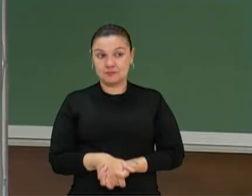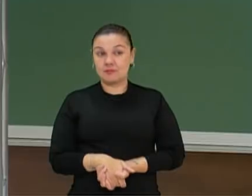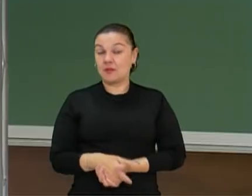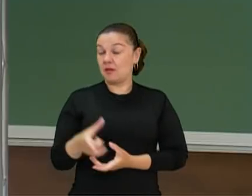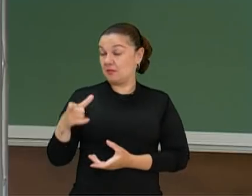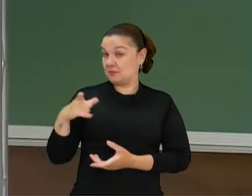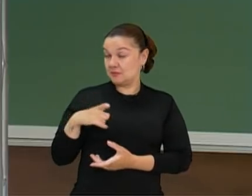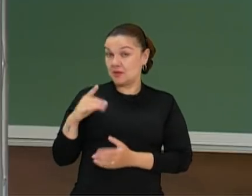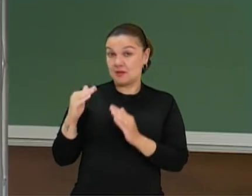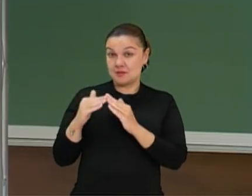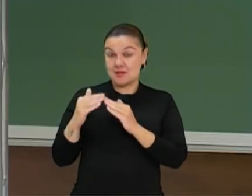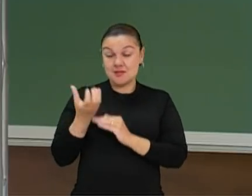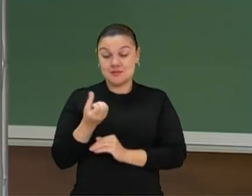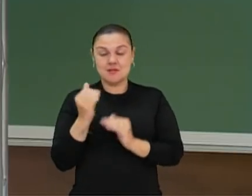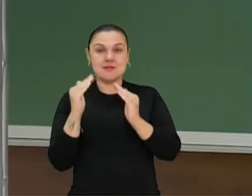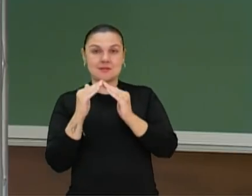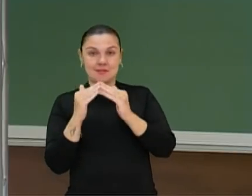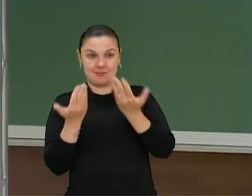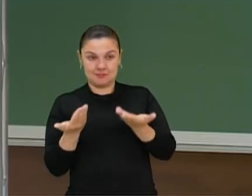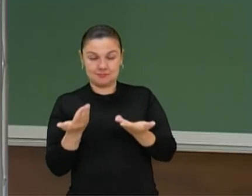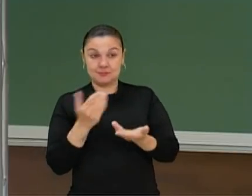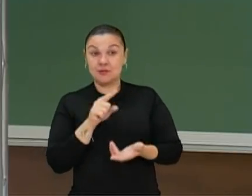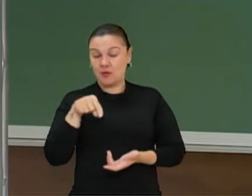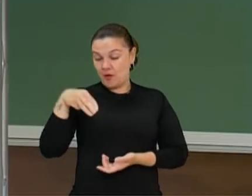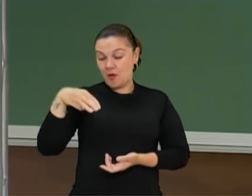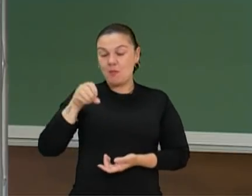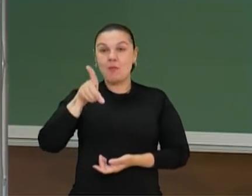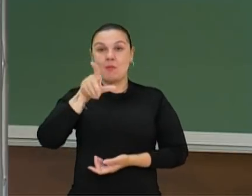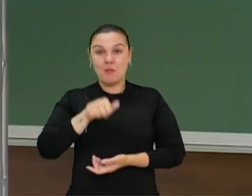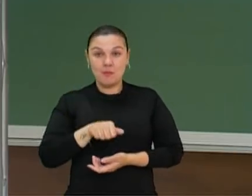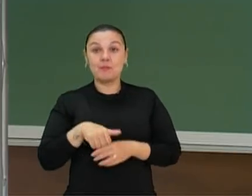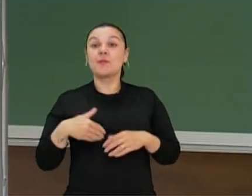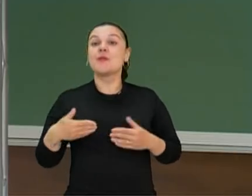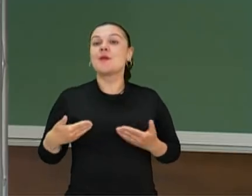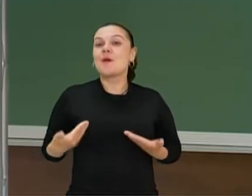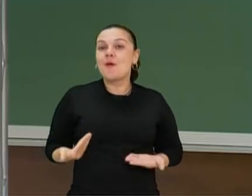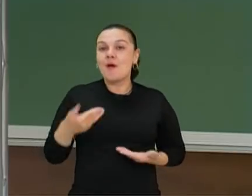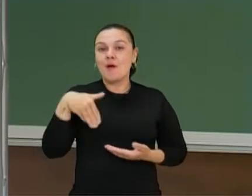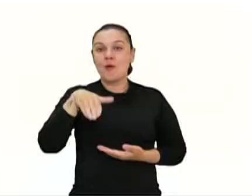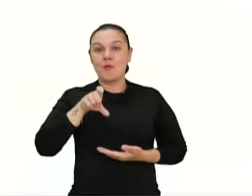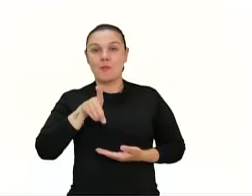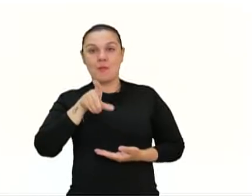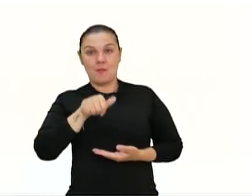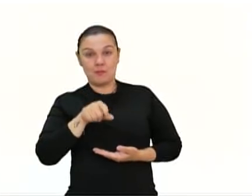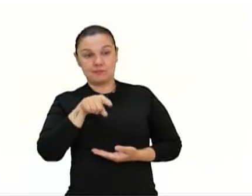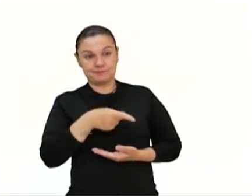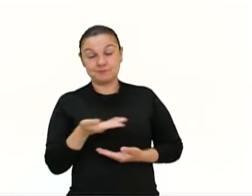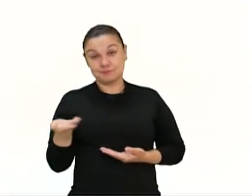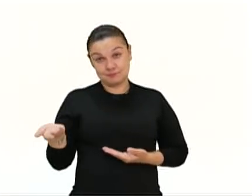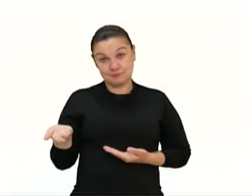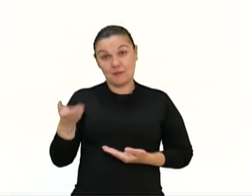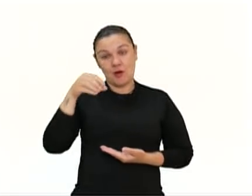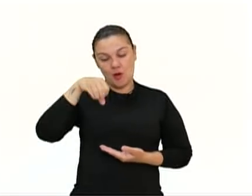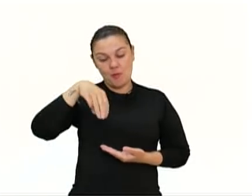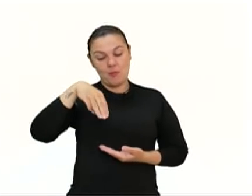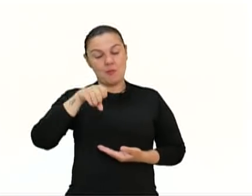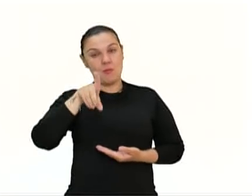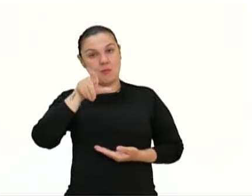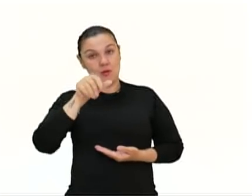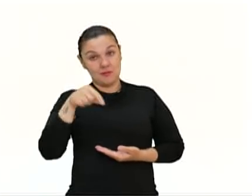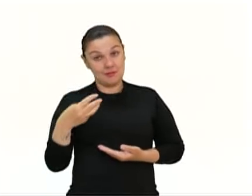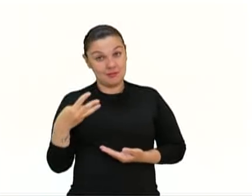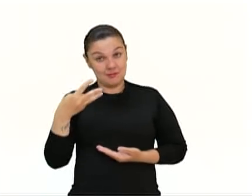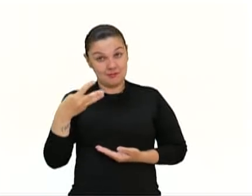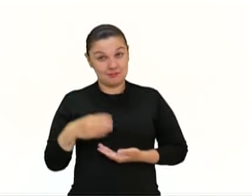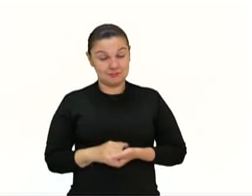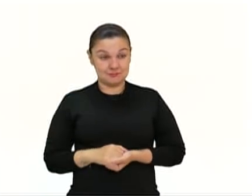3 habitantes em 6 casas, então esse aqui é a moda. Então, qual que é a moda dessa pesquisa? A moda dessa pesquisa é 3